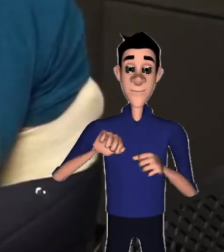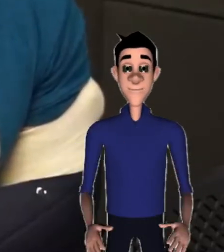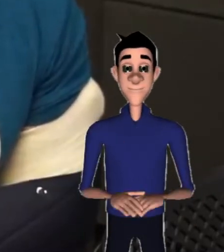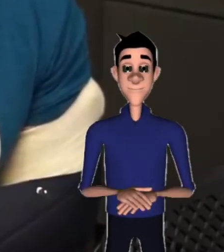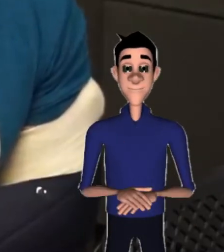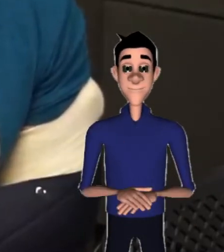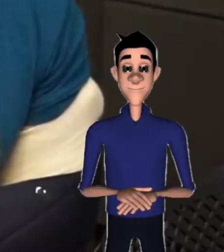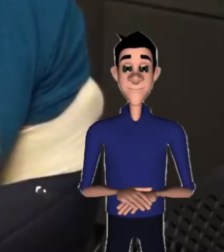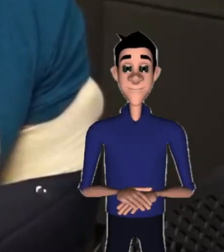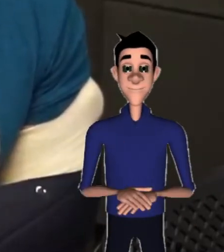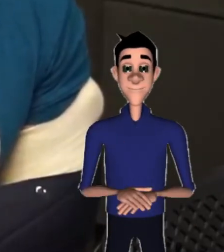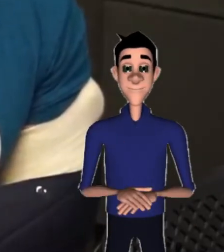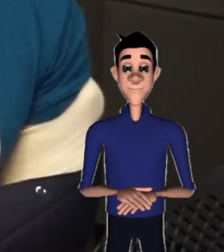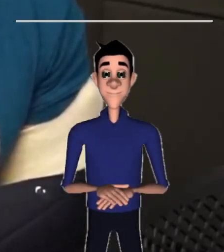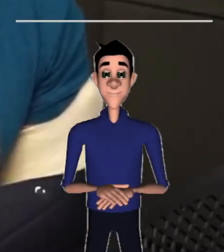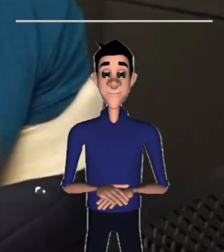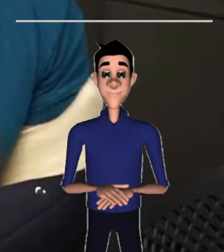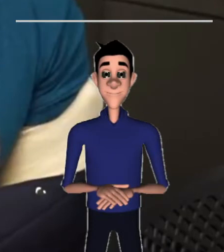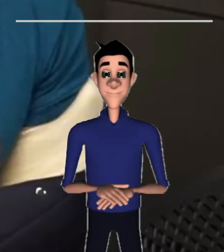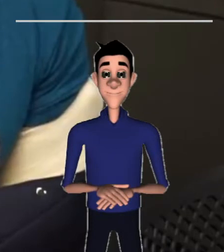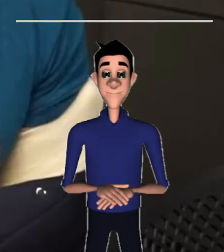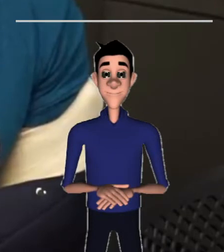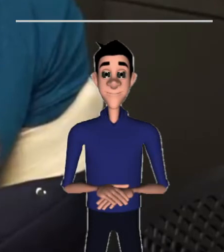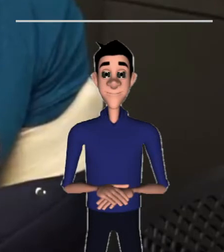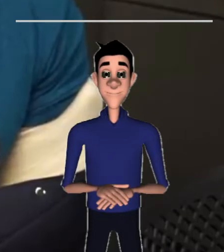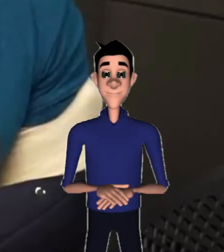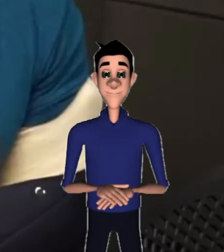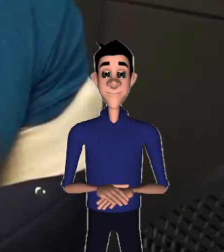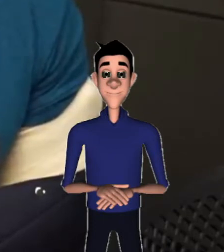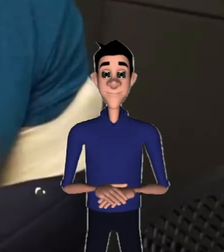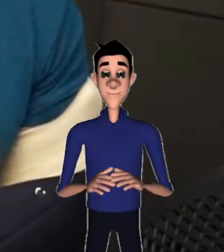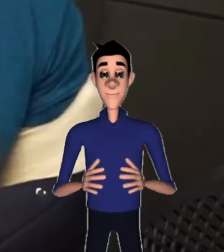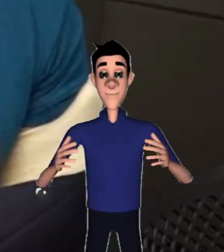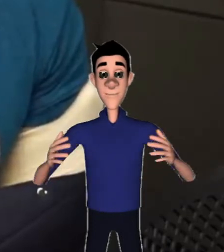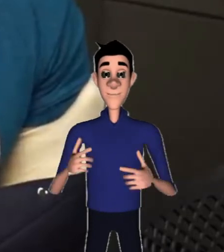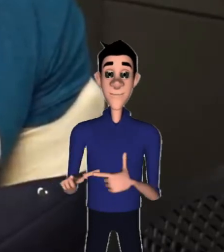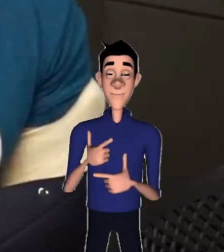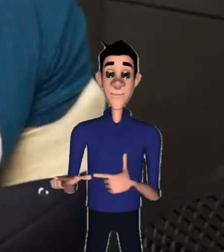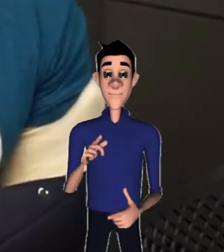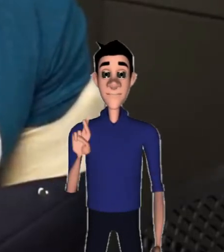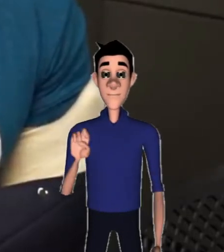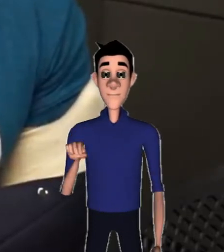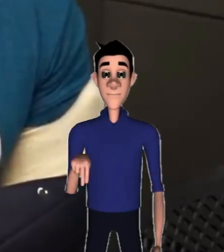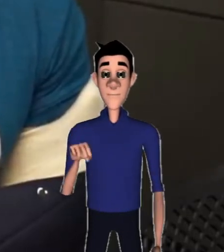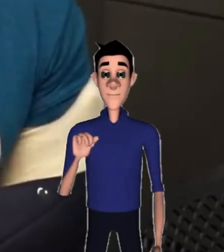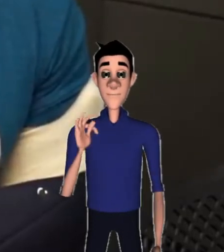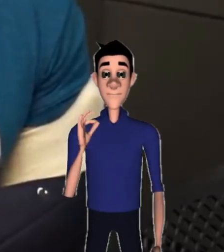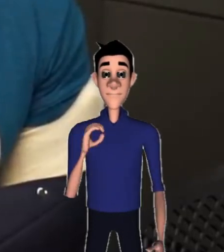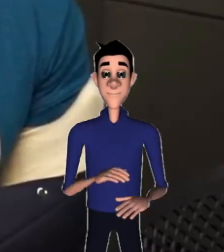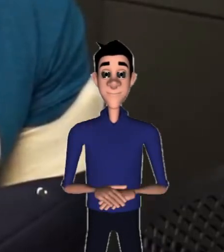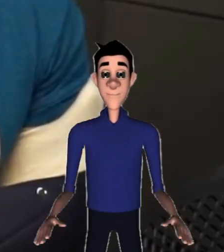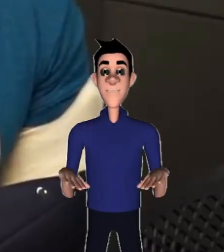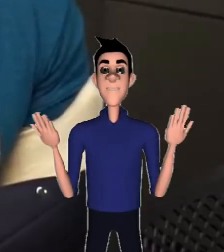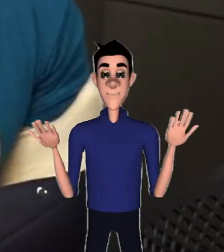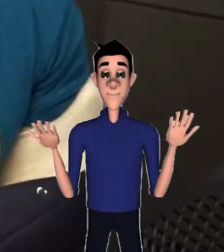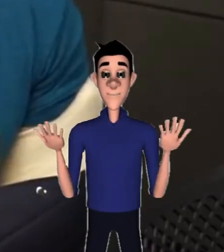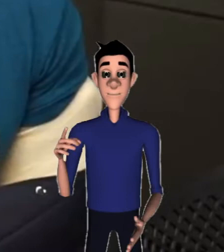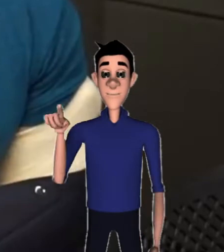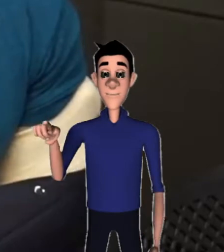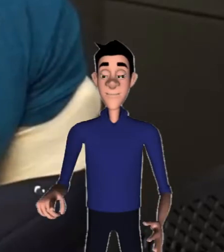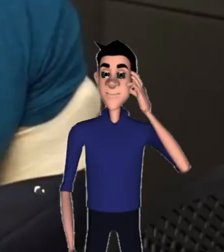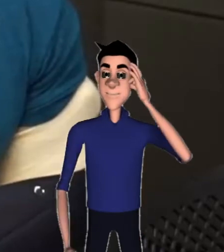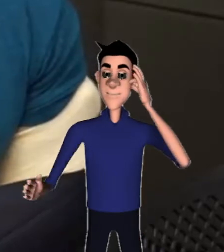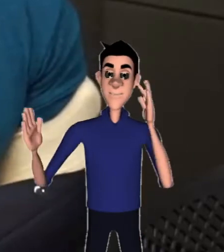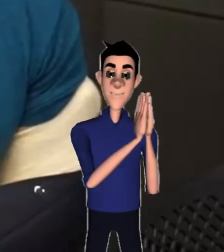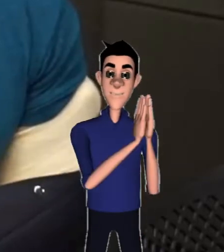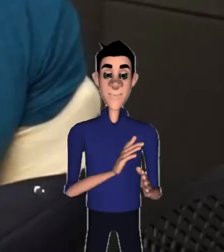1.000 calorias a mais, além do basal, além do que ele gasta treinando, você vai puxar essa caloria, por exemplo, da capacidade de